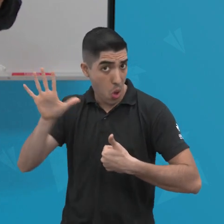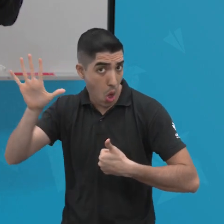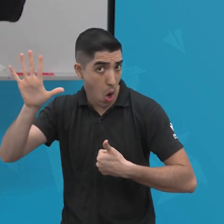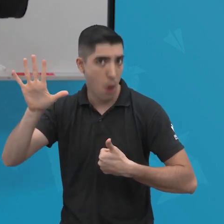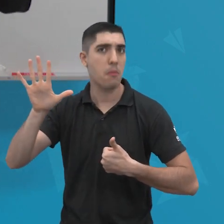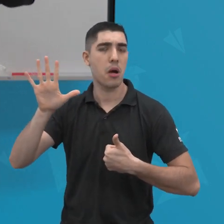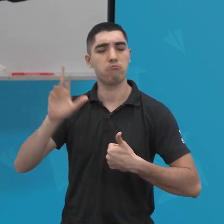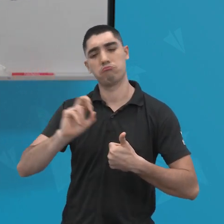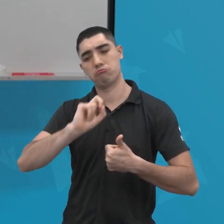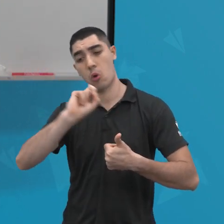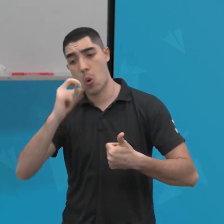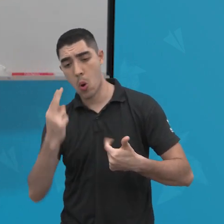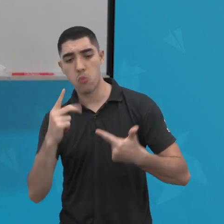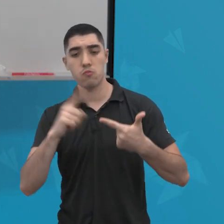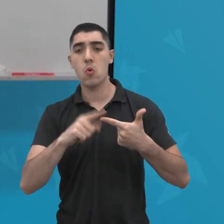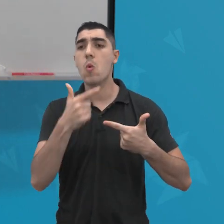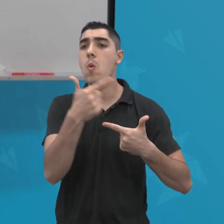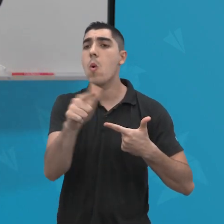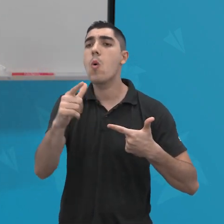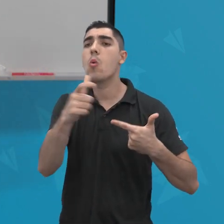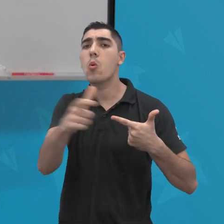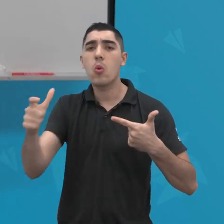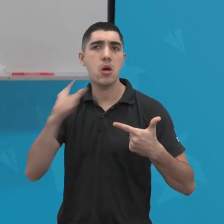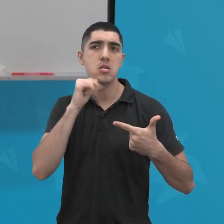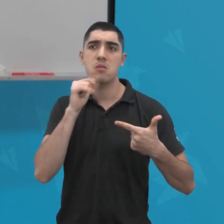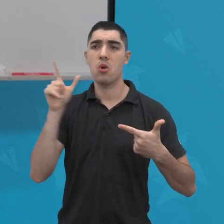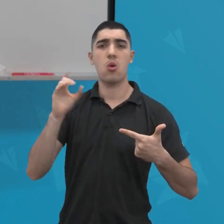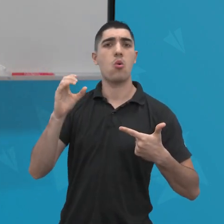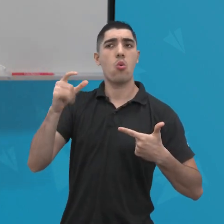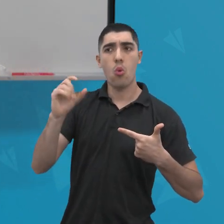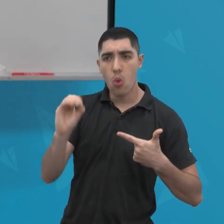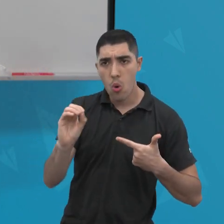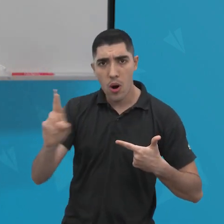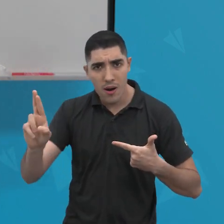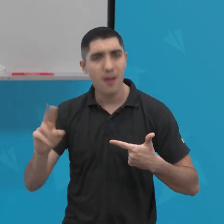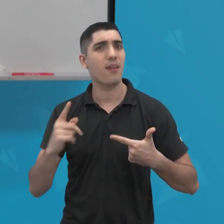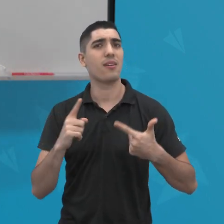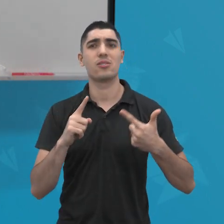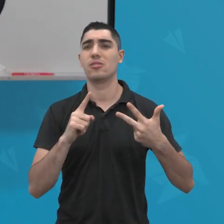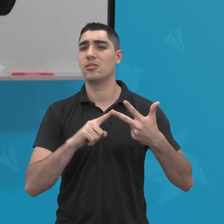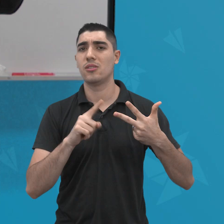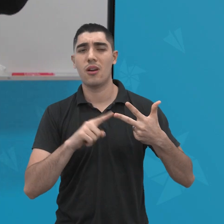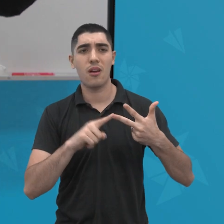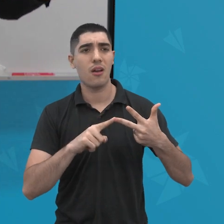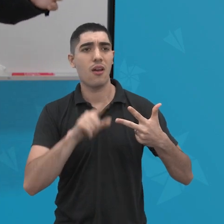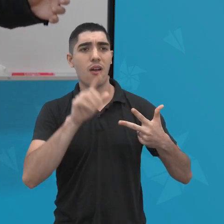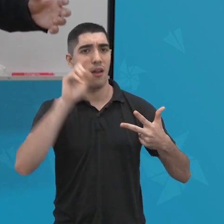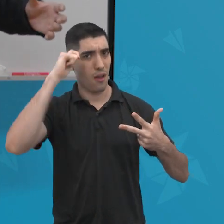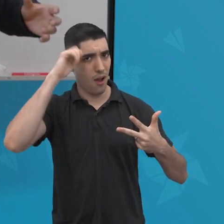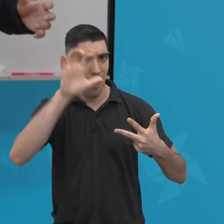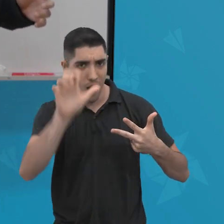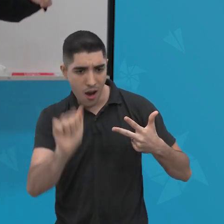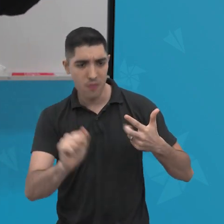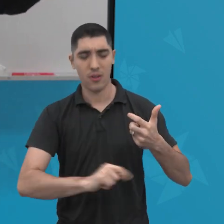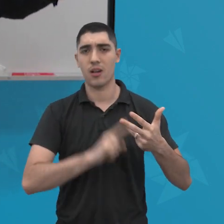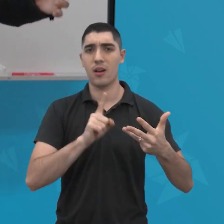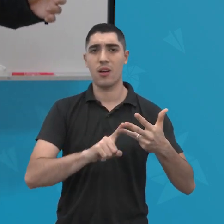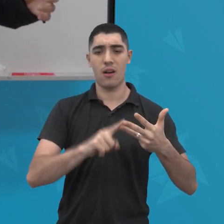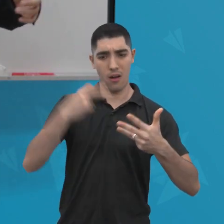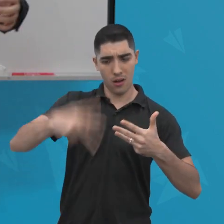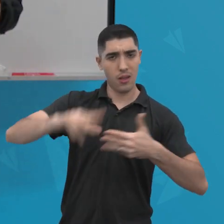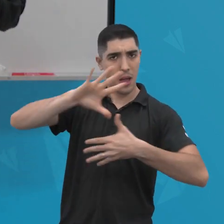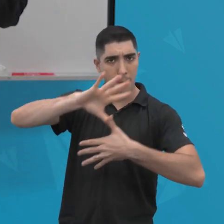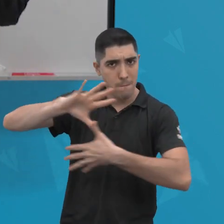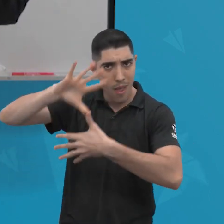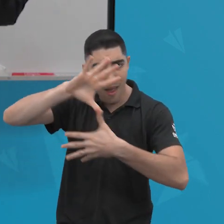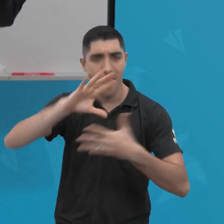dita moderna, seja em outras regiões do mundo, Oriente, África, as Novas Américas,